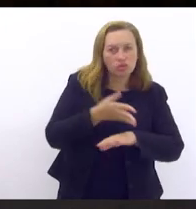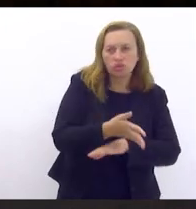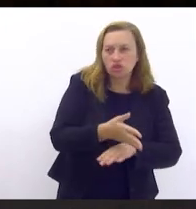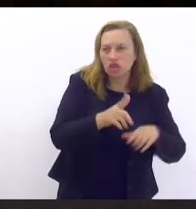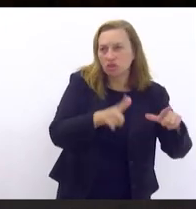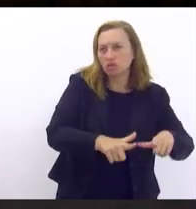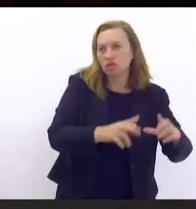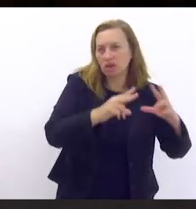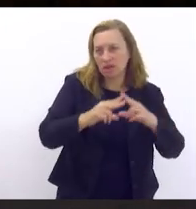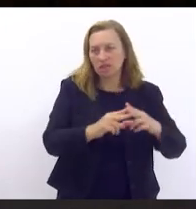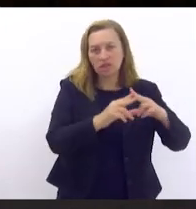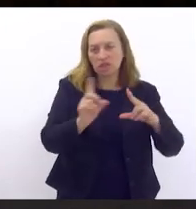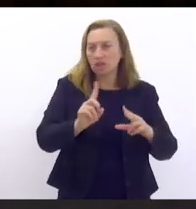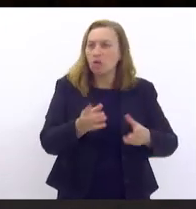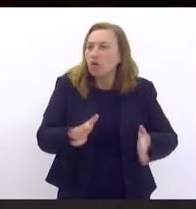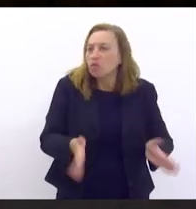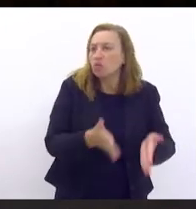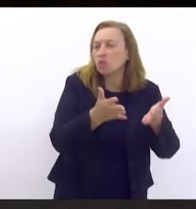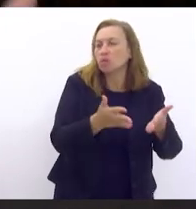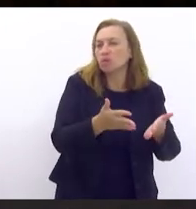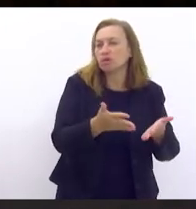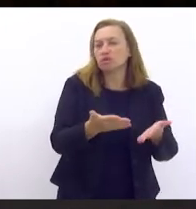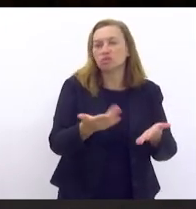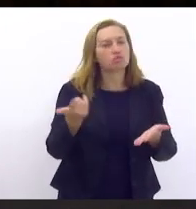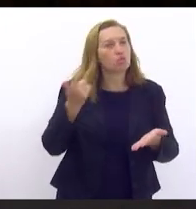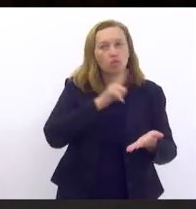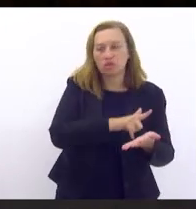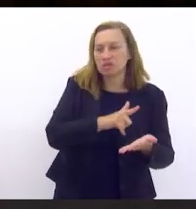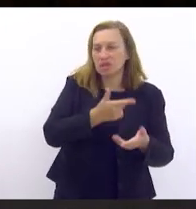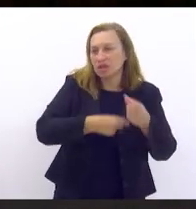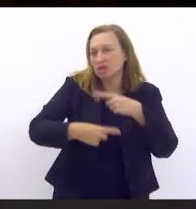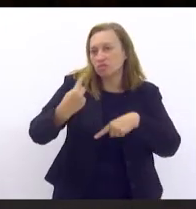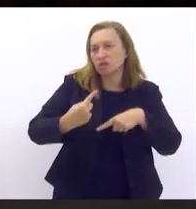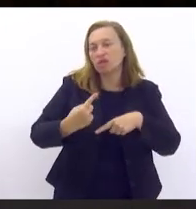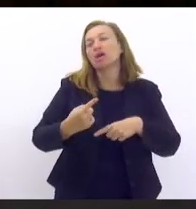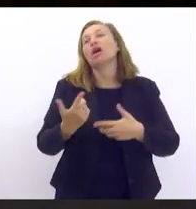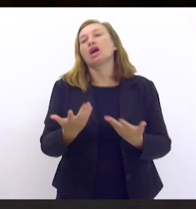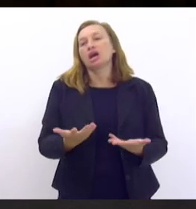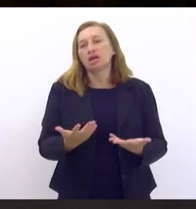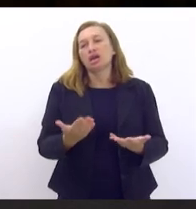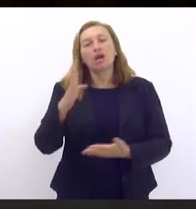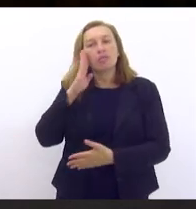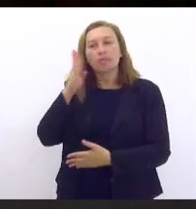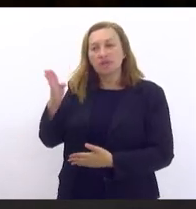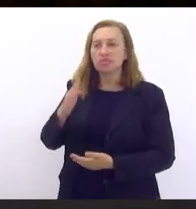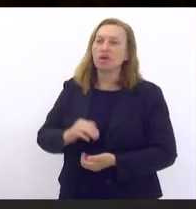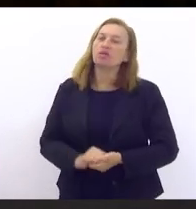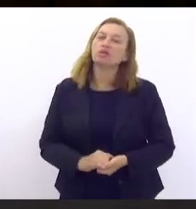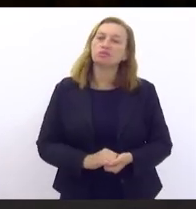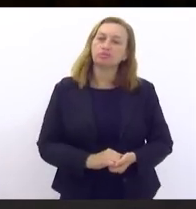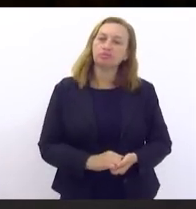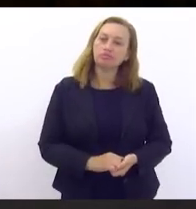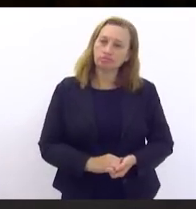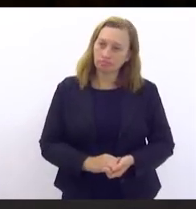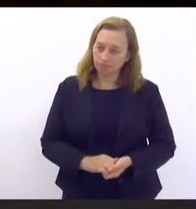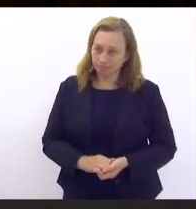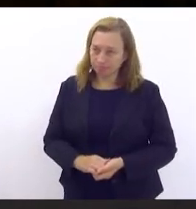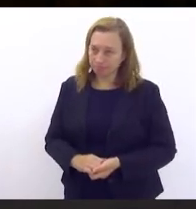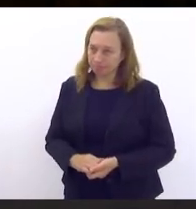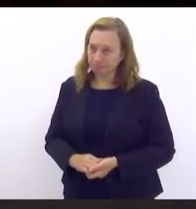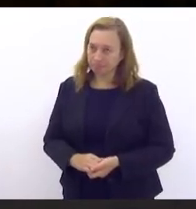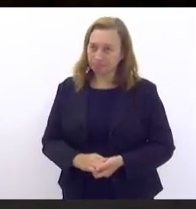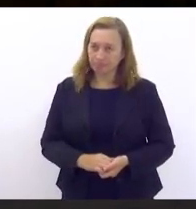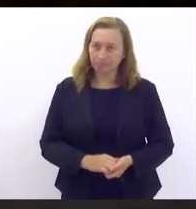produtiva ela também não é estimulada não ganha escala e a gente não consegue dar essa virada essa colocação é fundamental a gente tem aqui